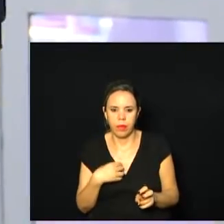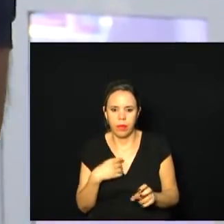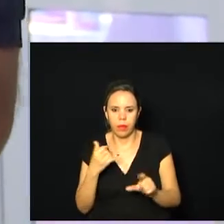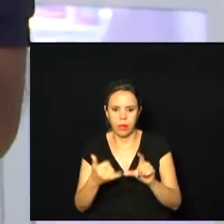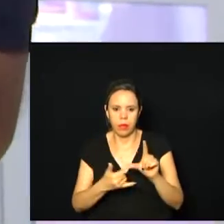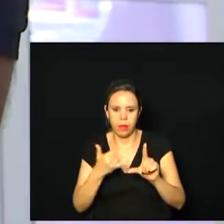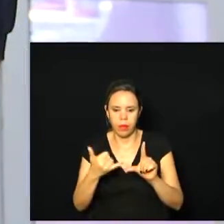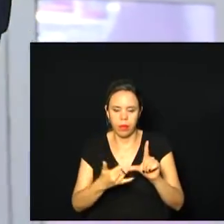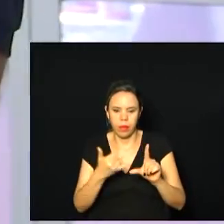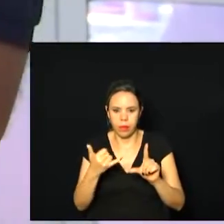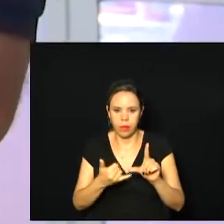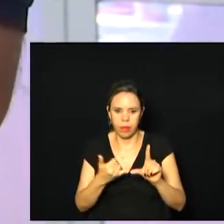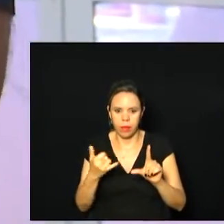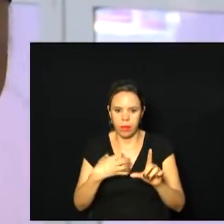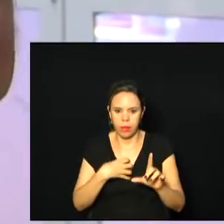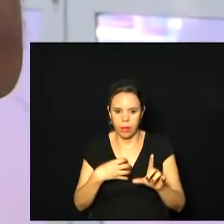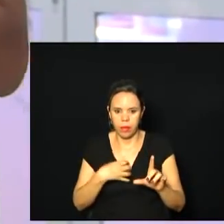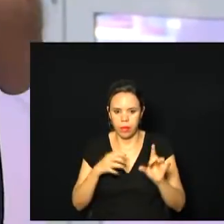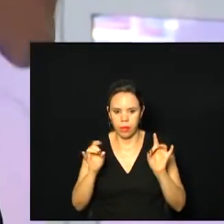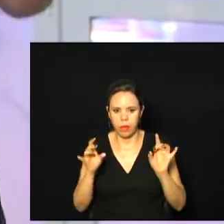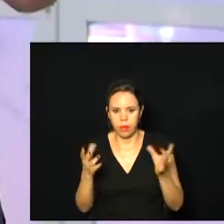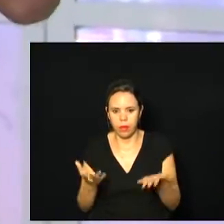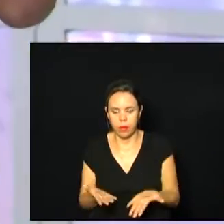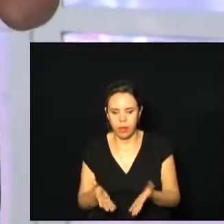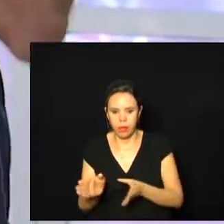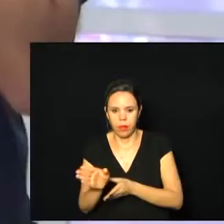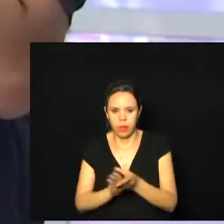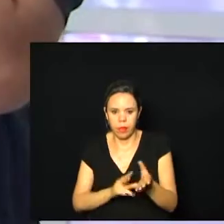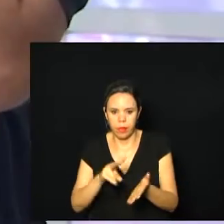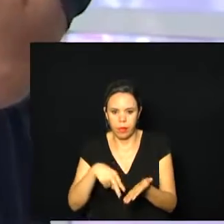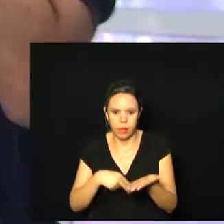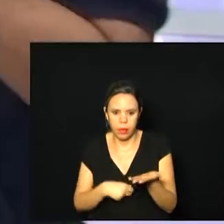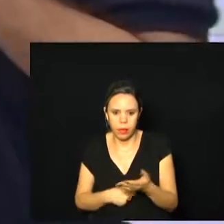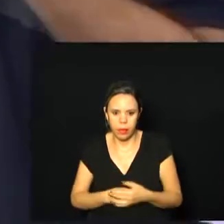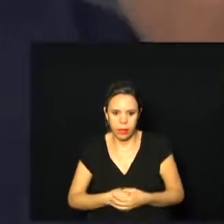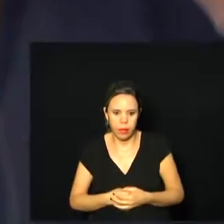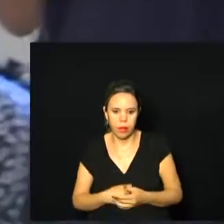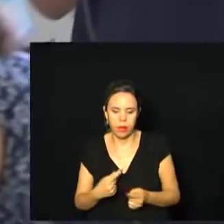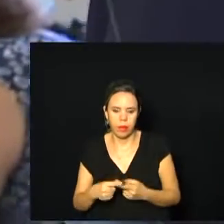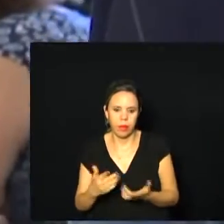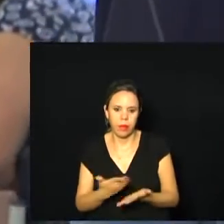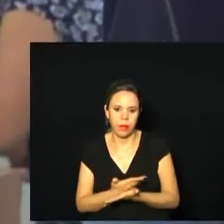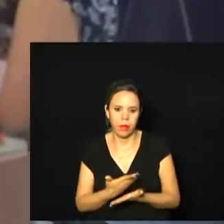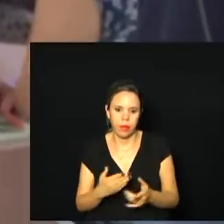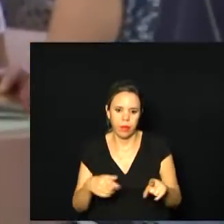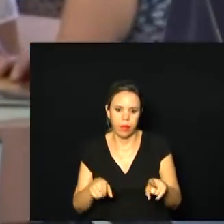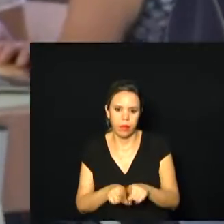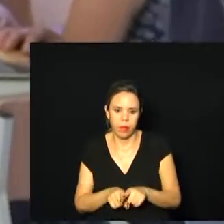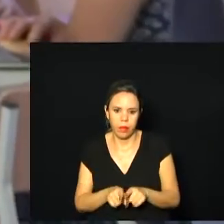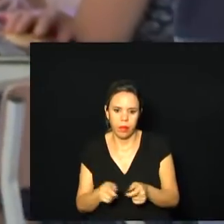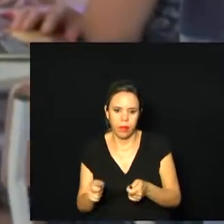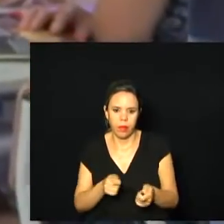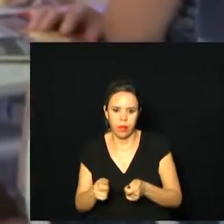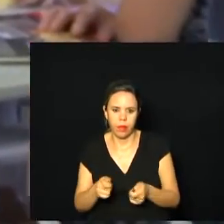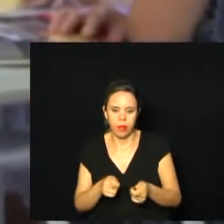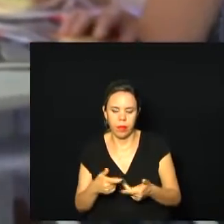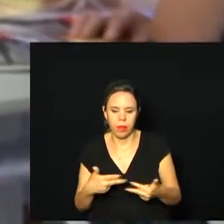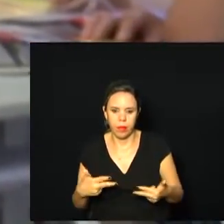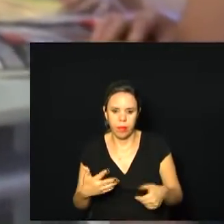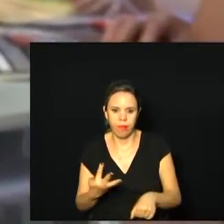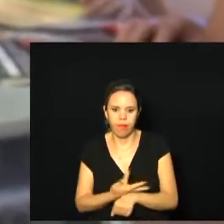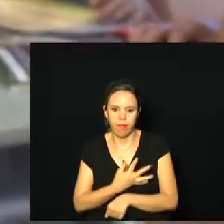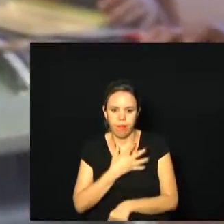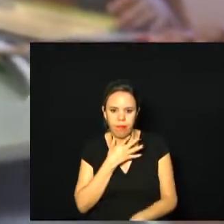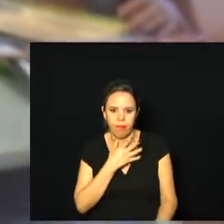lúdica, muito bonita, pode ver. Aconselho que se leiam. Porque o livro serve também para lidar com determinadas situações,